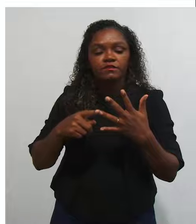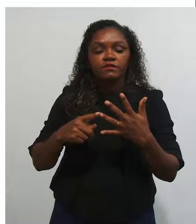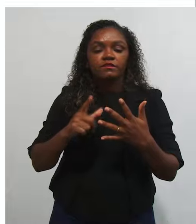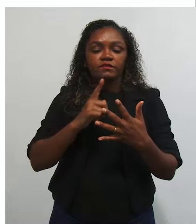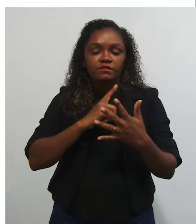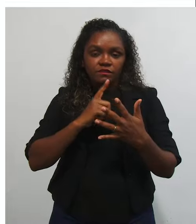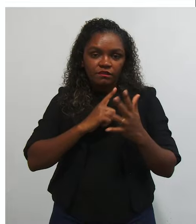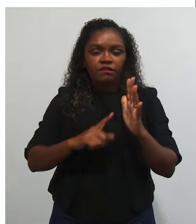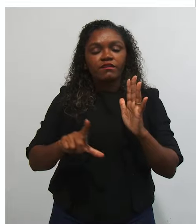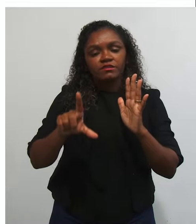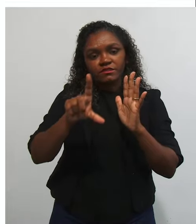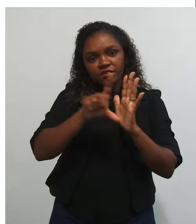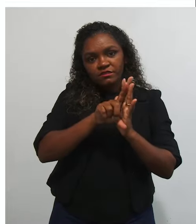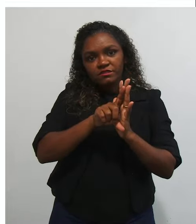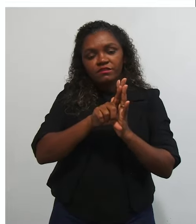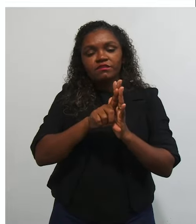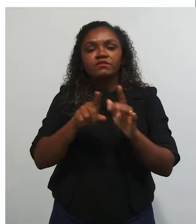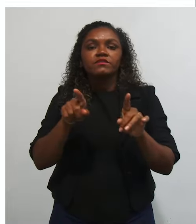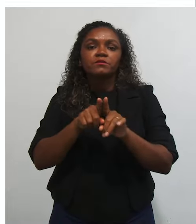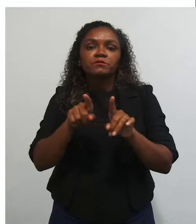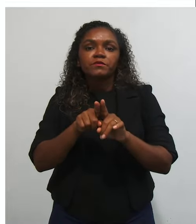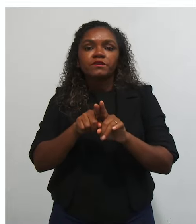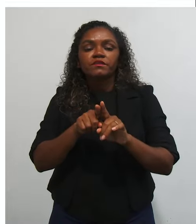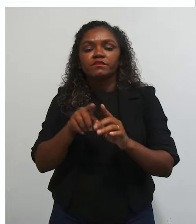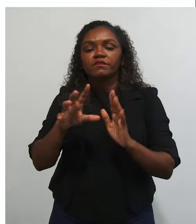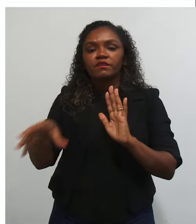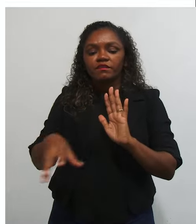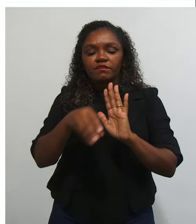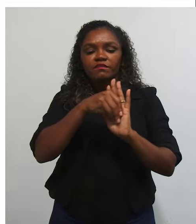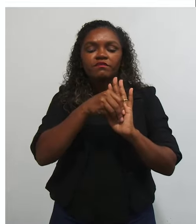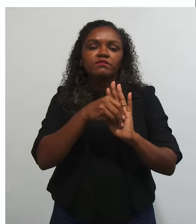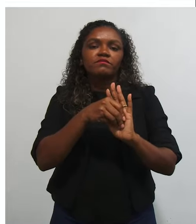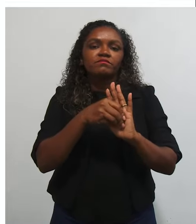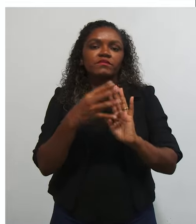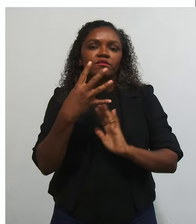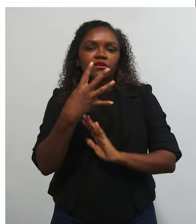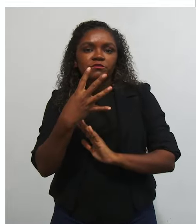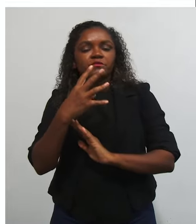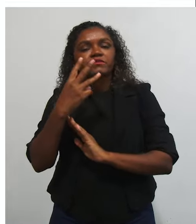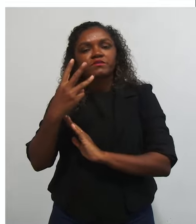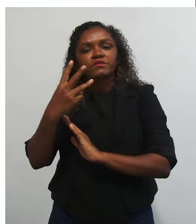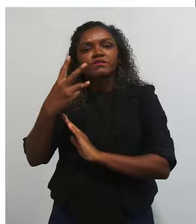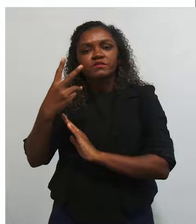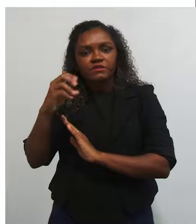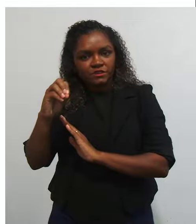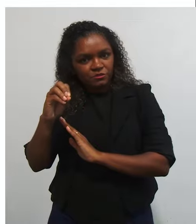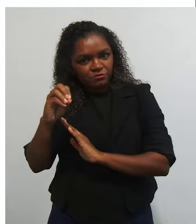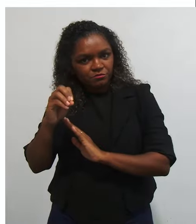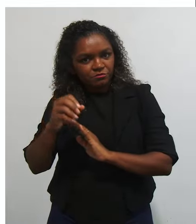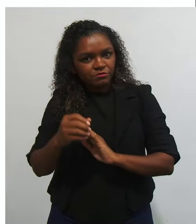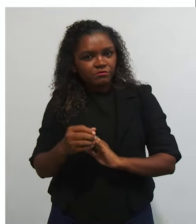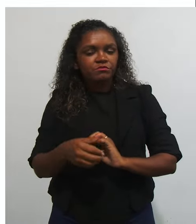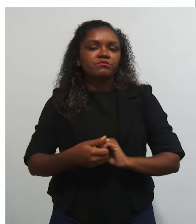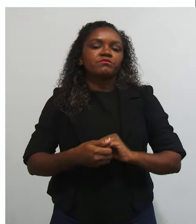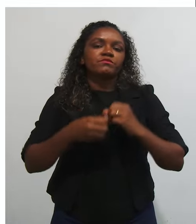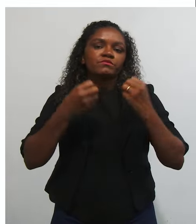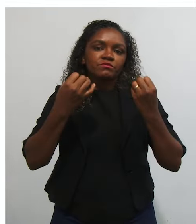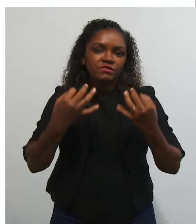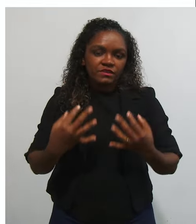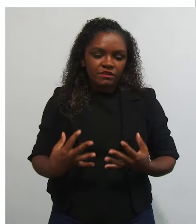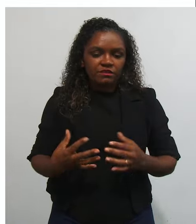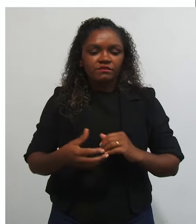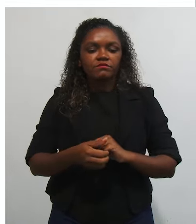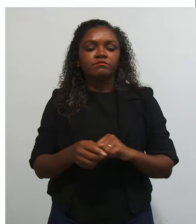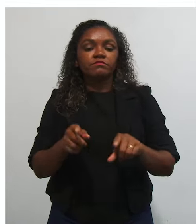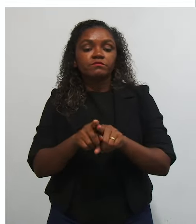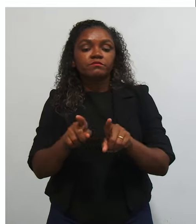uma legislação que vem lá da 4.320 falando como que deve ser classificada. Aí a gente tem